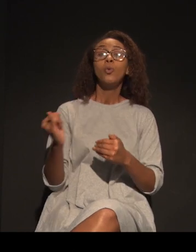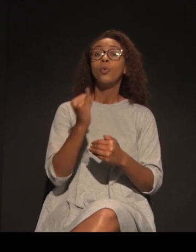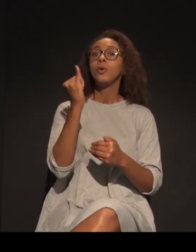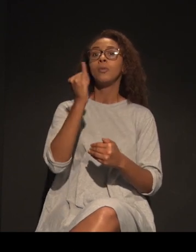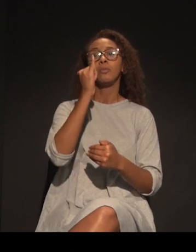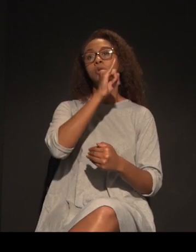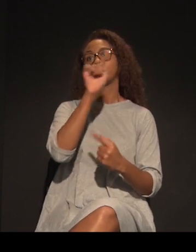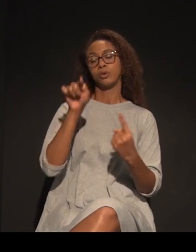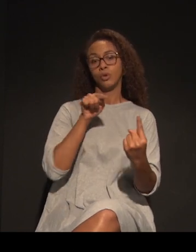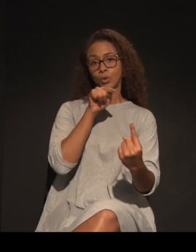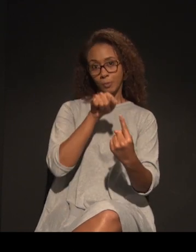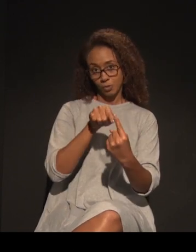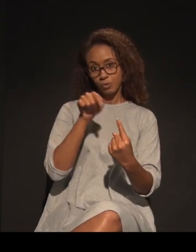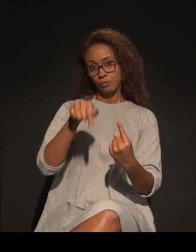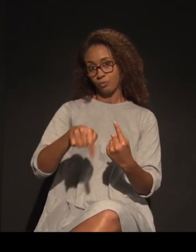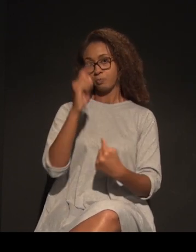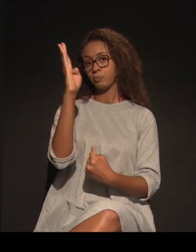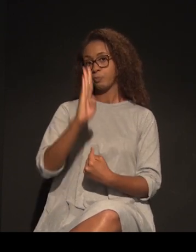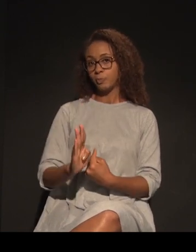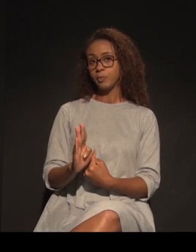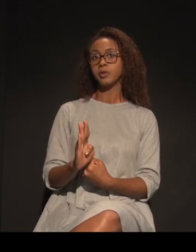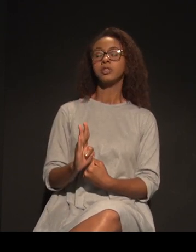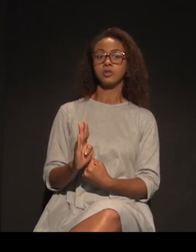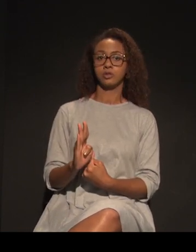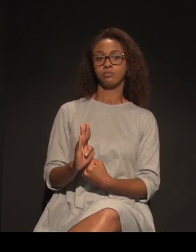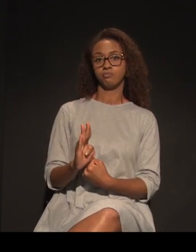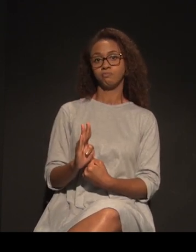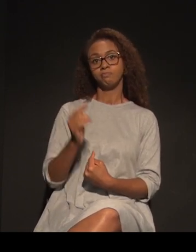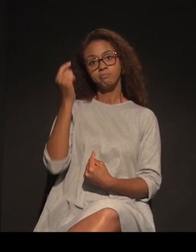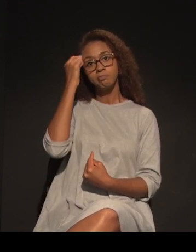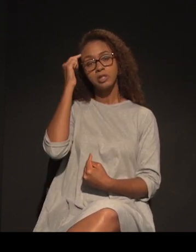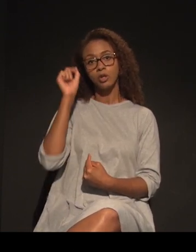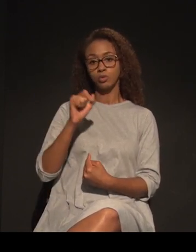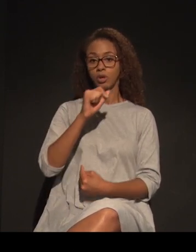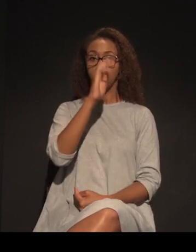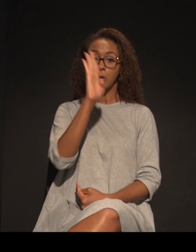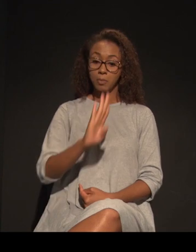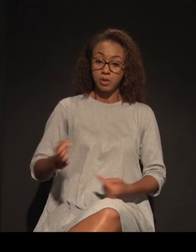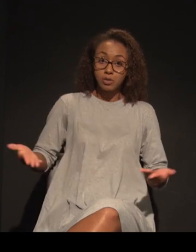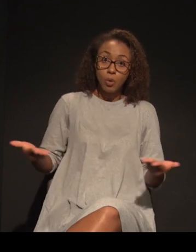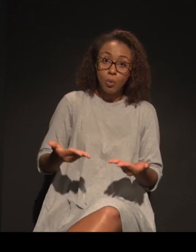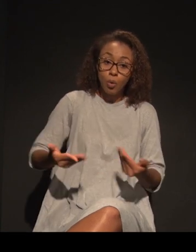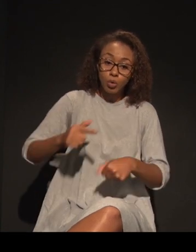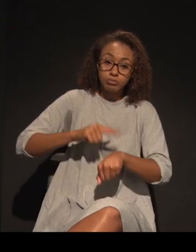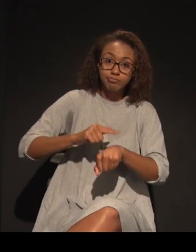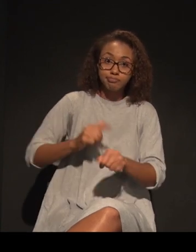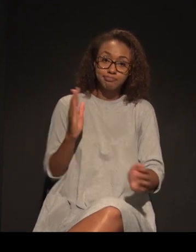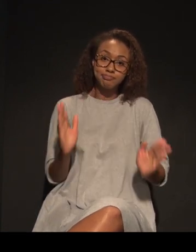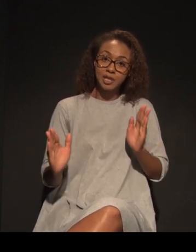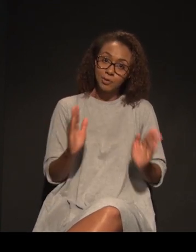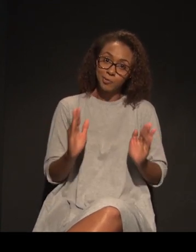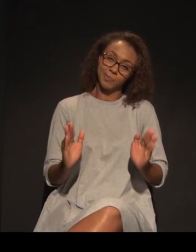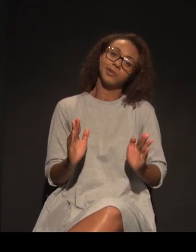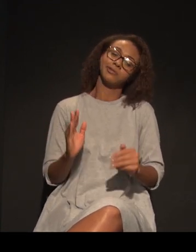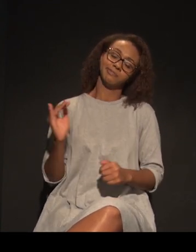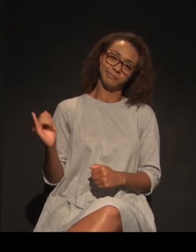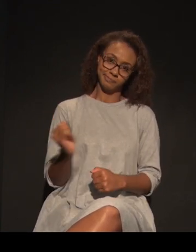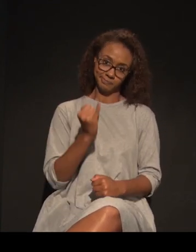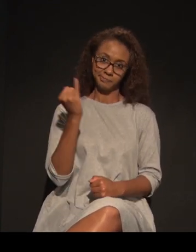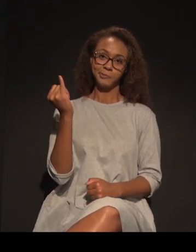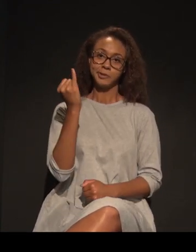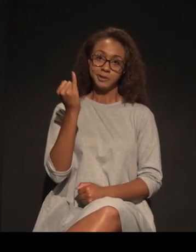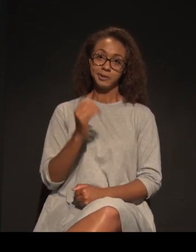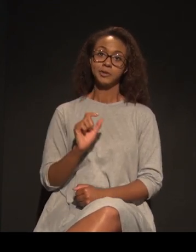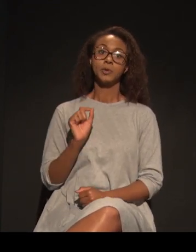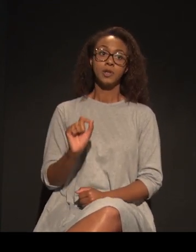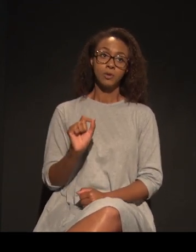sempre o brasil de hoje é em particular muitíssimo importante é